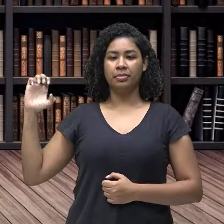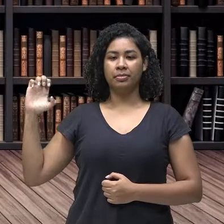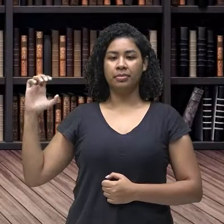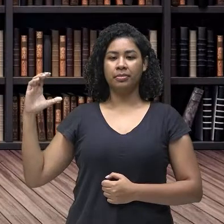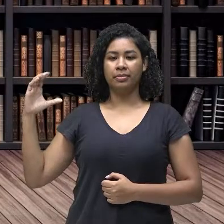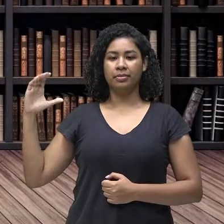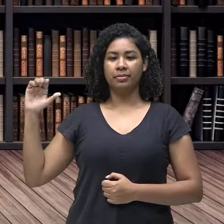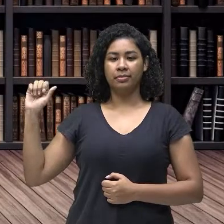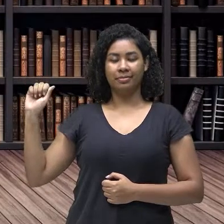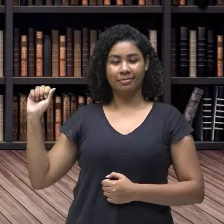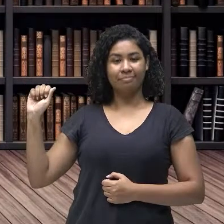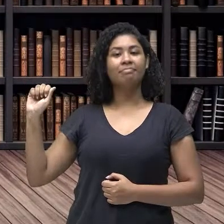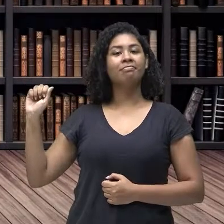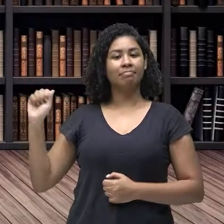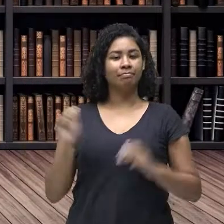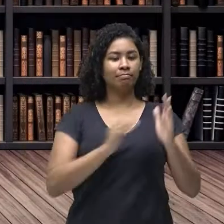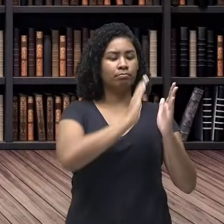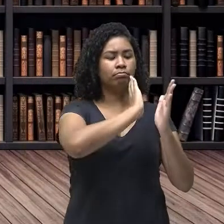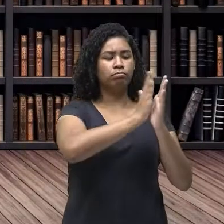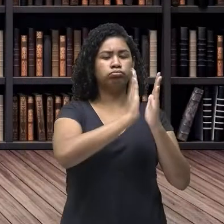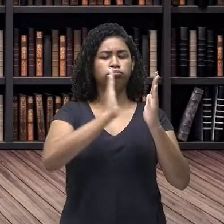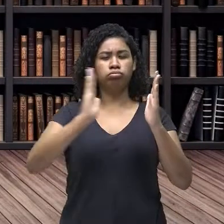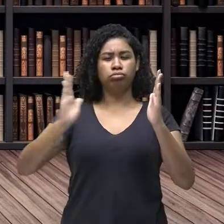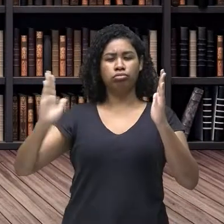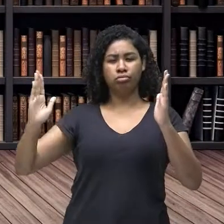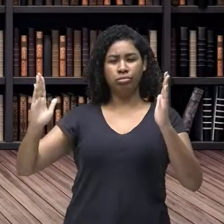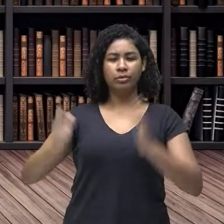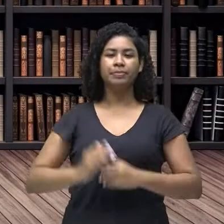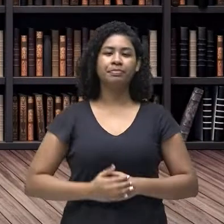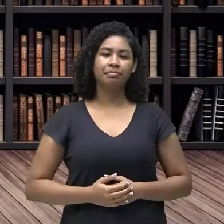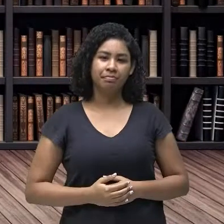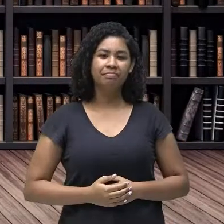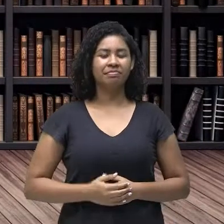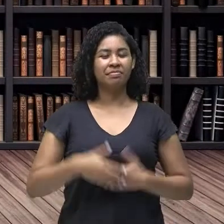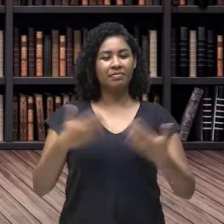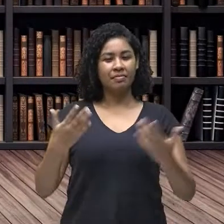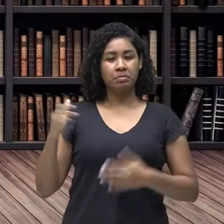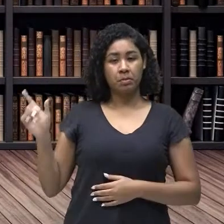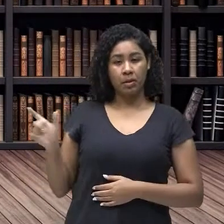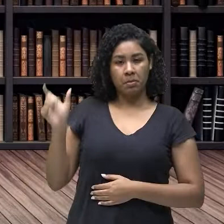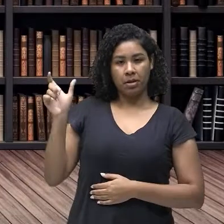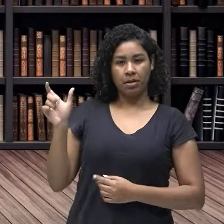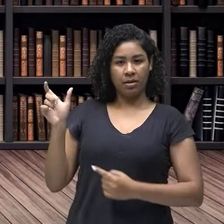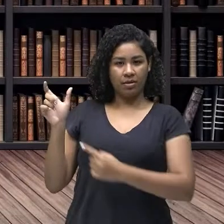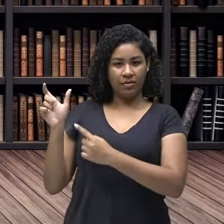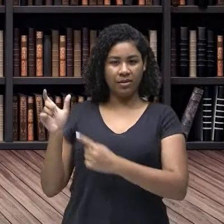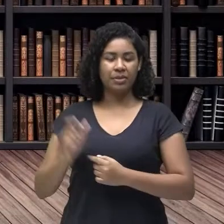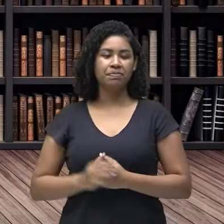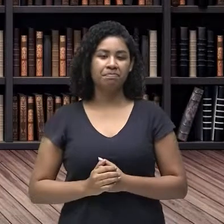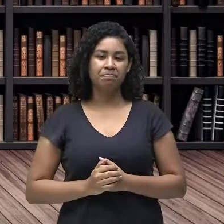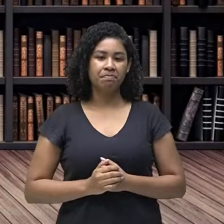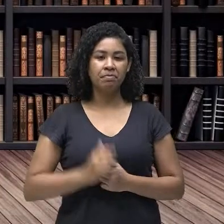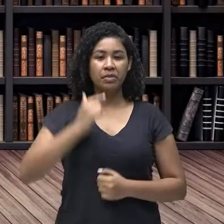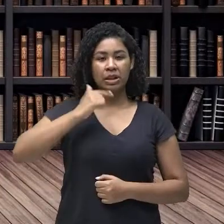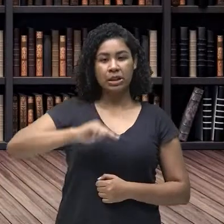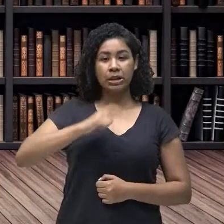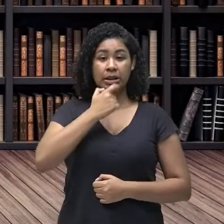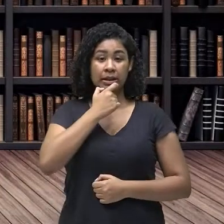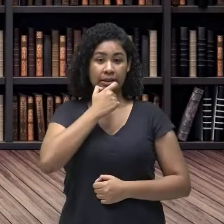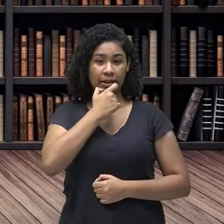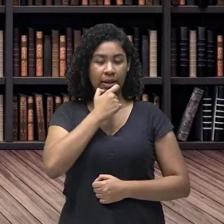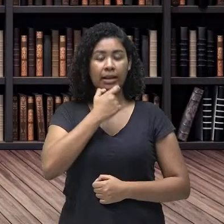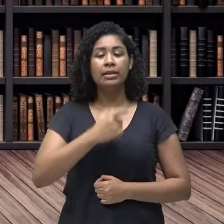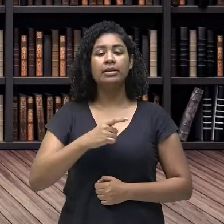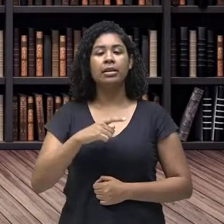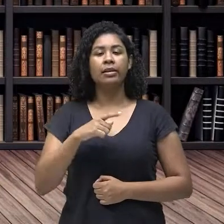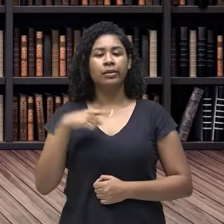né? Quando você ouve, e até quando você lê também essa palavra, library, pela escrita, a gente